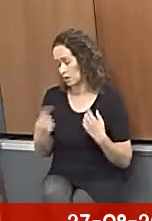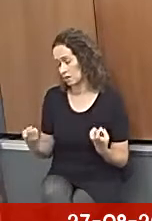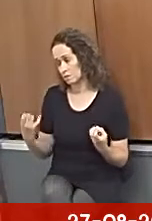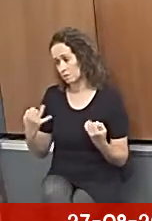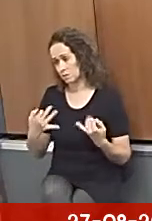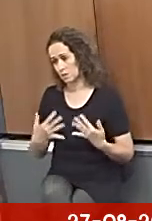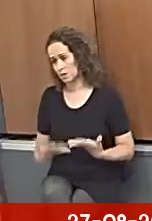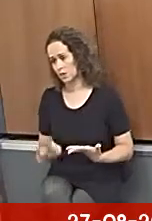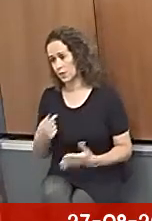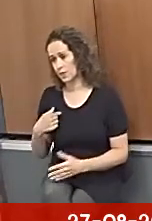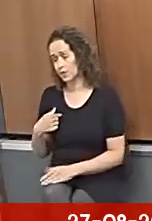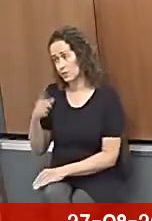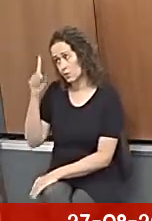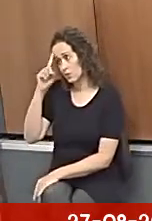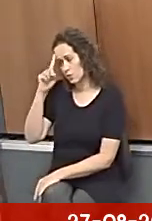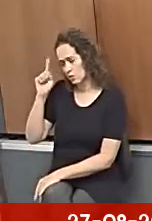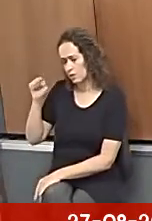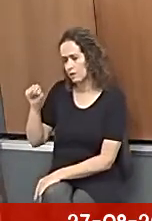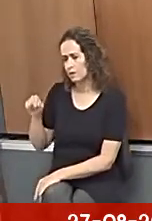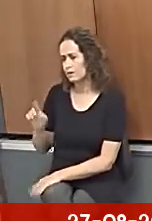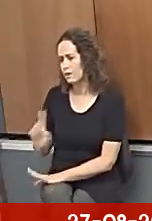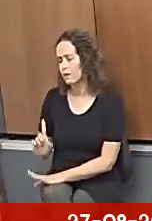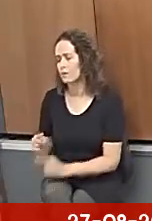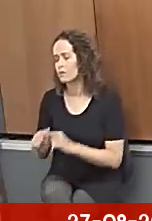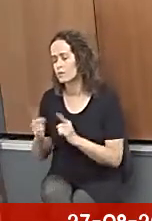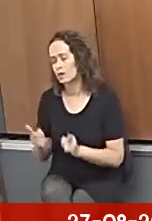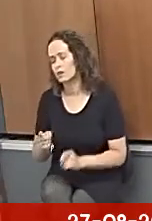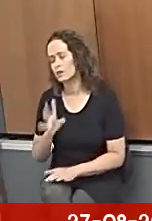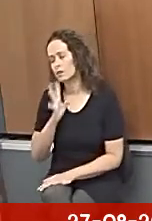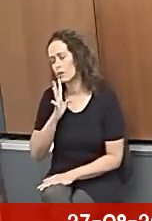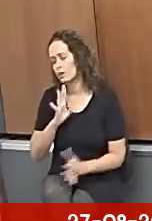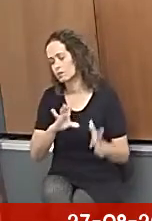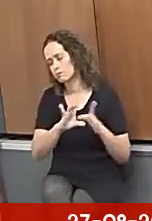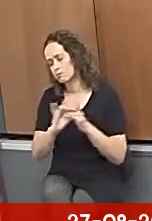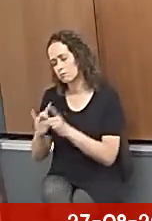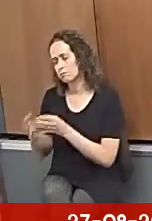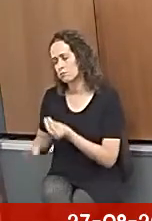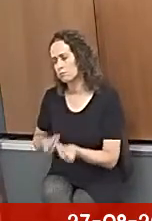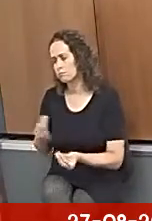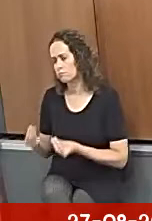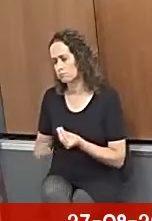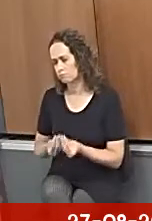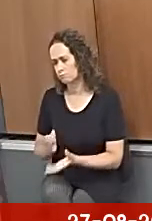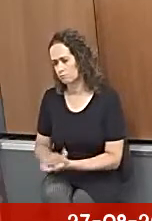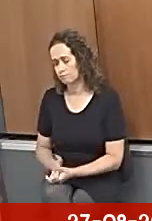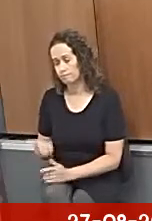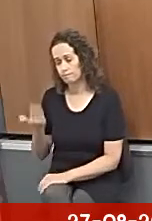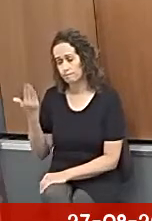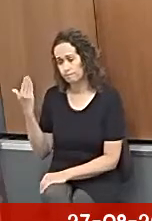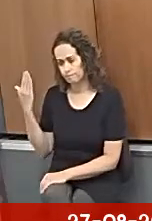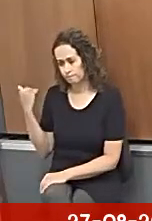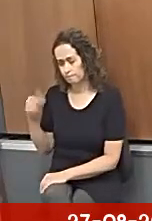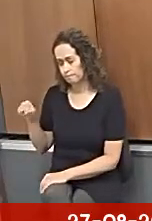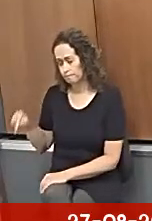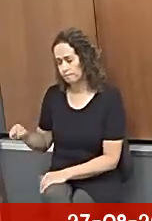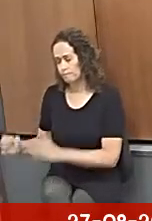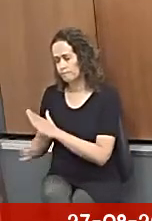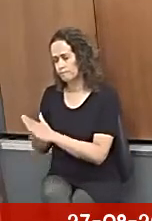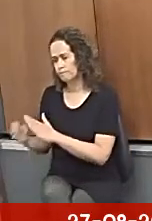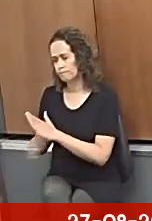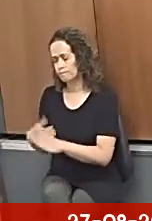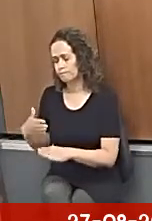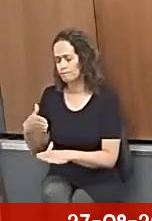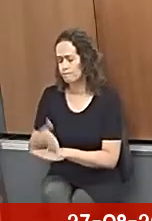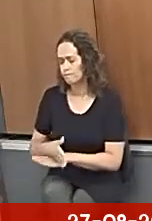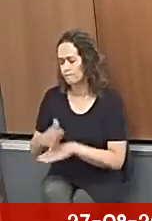não seja do dia de operacional eu conheço um pouco aquele contexto é e naquela ocasião mas agora se engajou no processo não para fazer